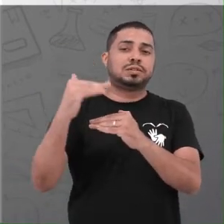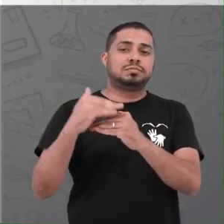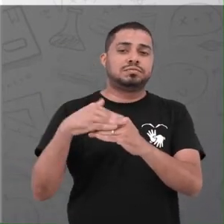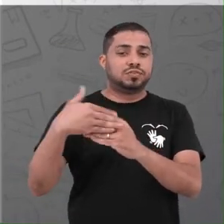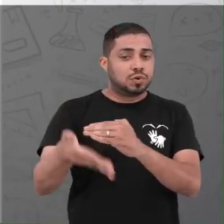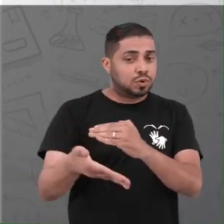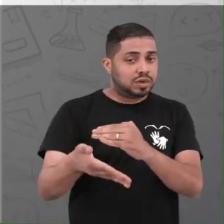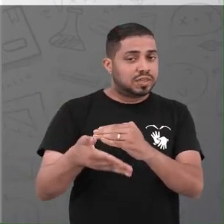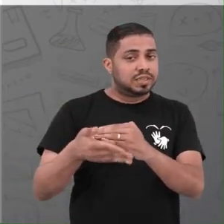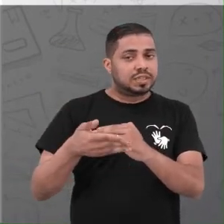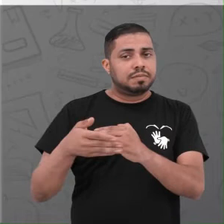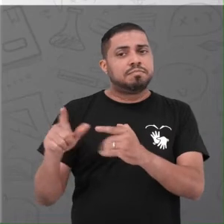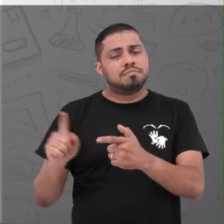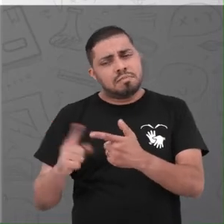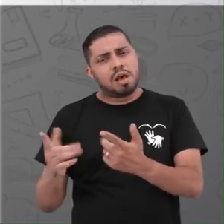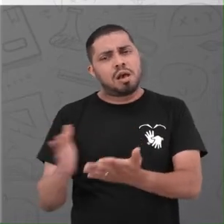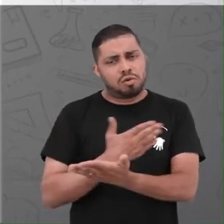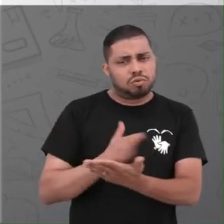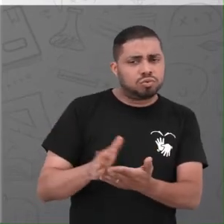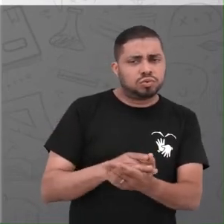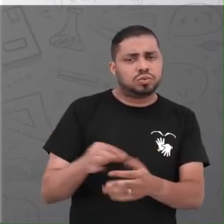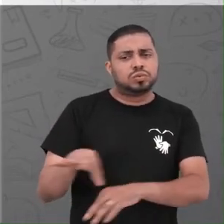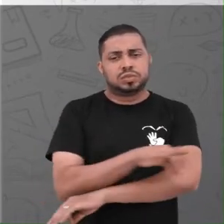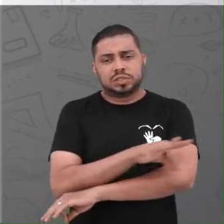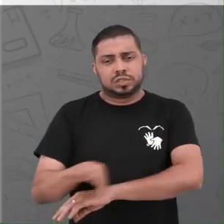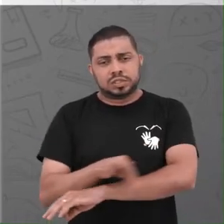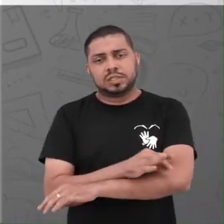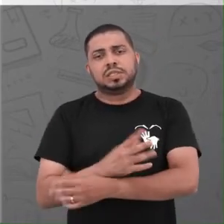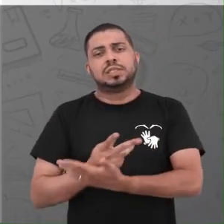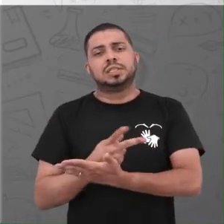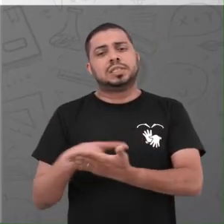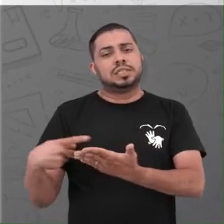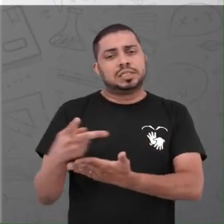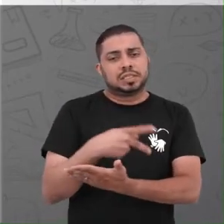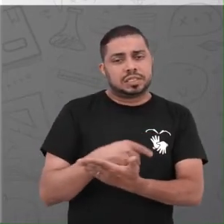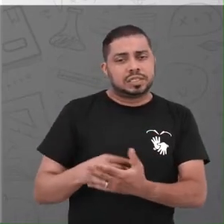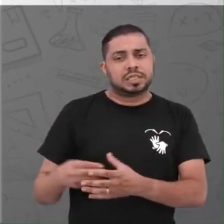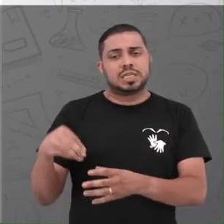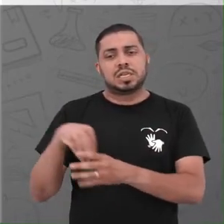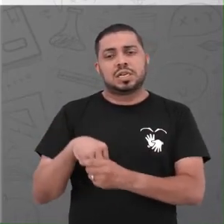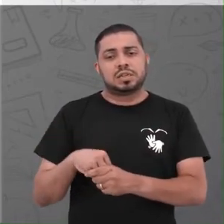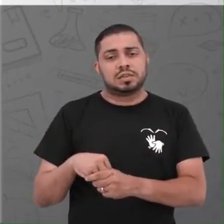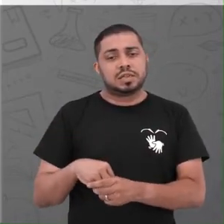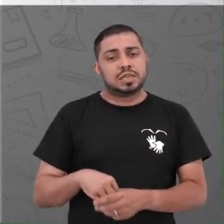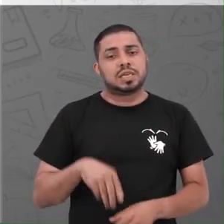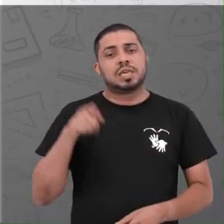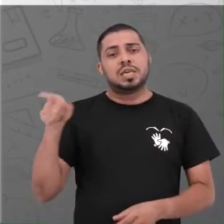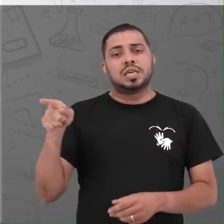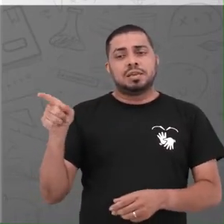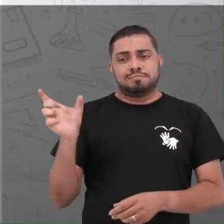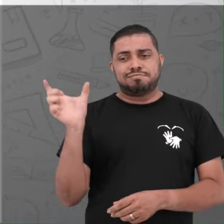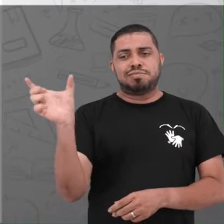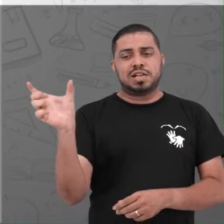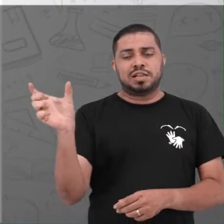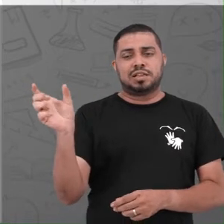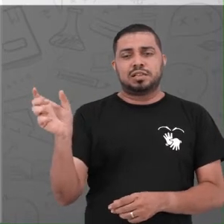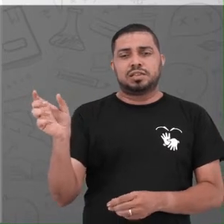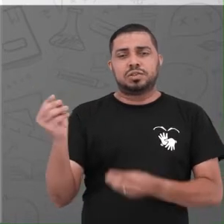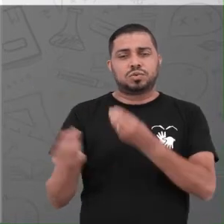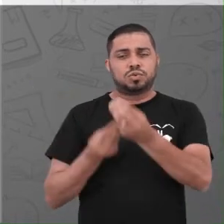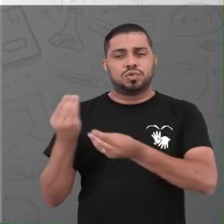em alguns casos da arquitetura e do design interiores, por mais que aqui esteja como um erro, né, como